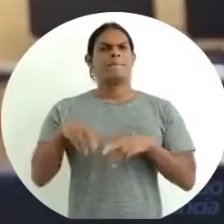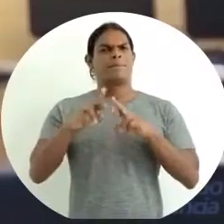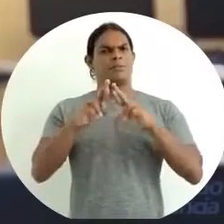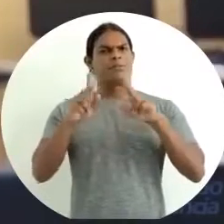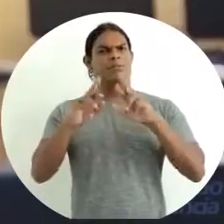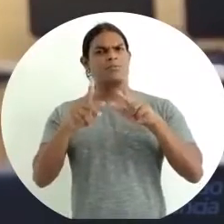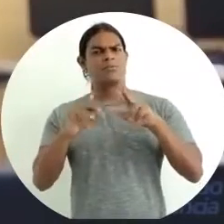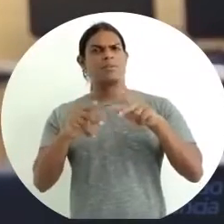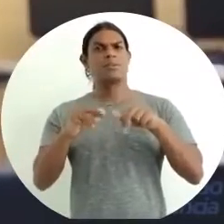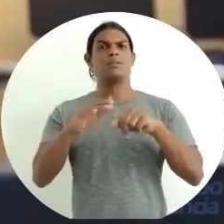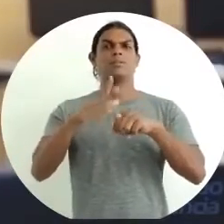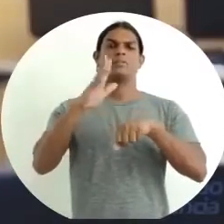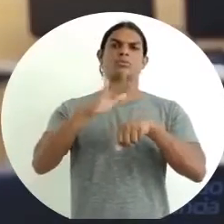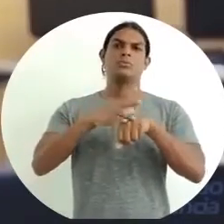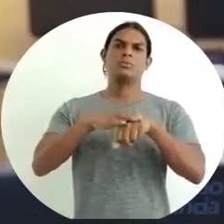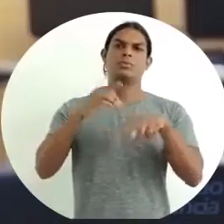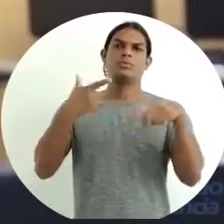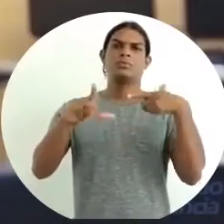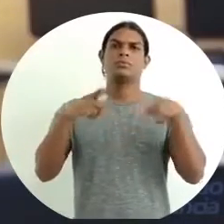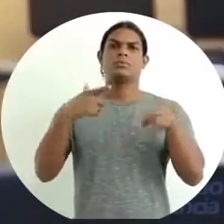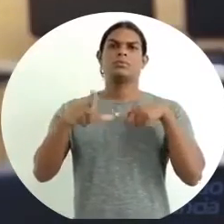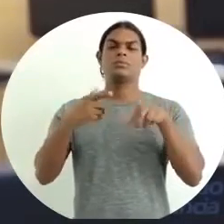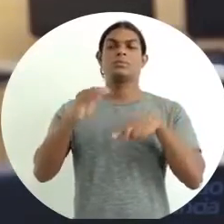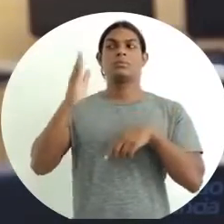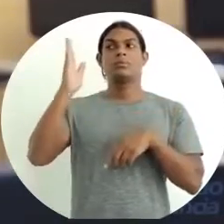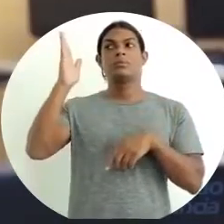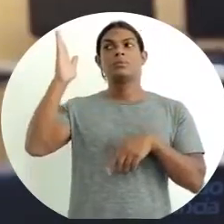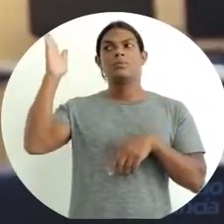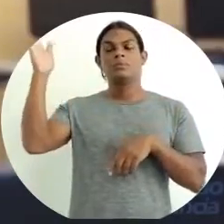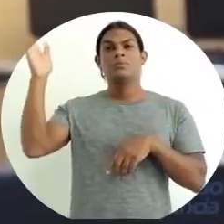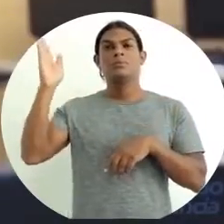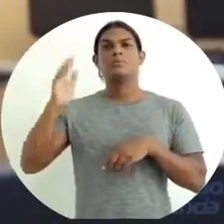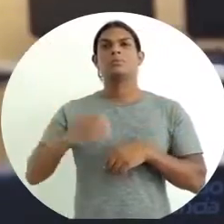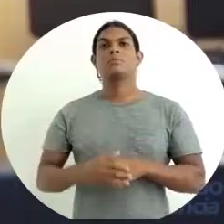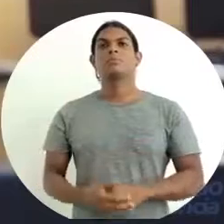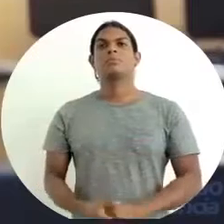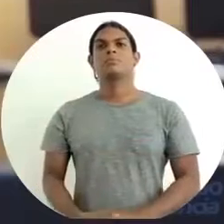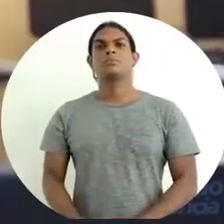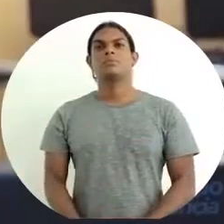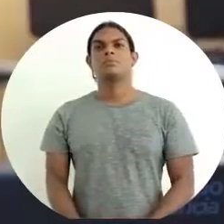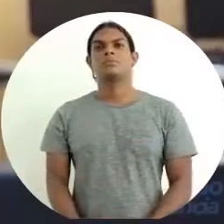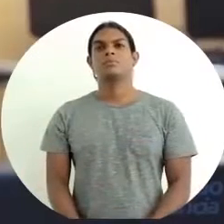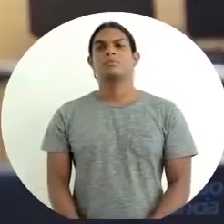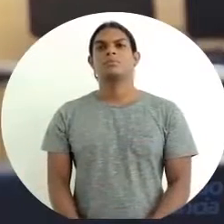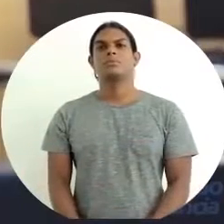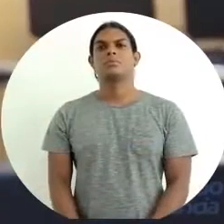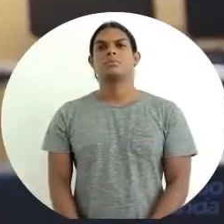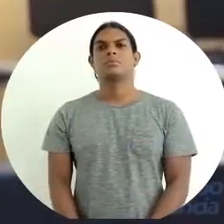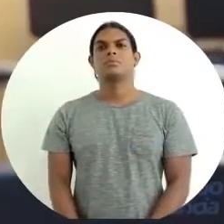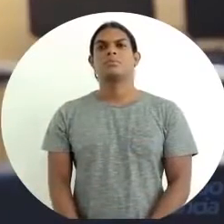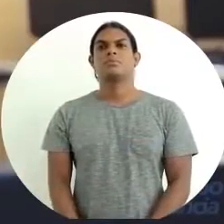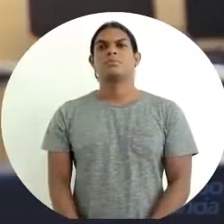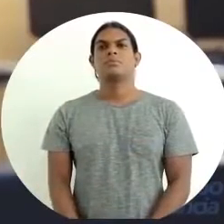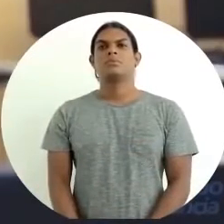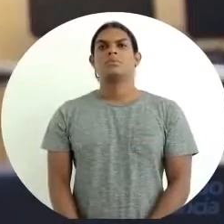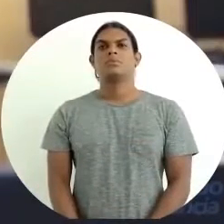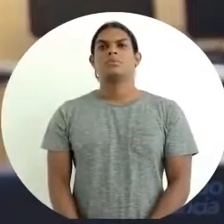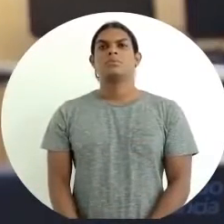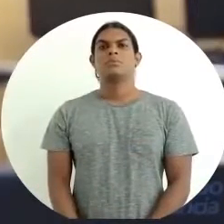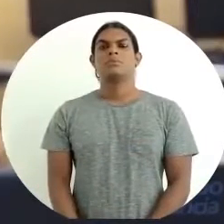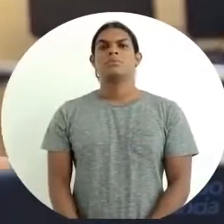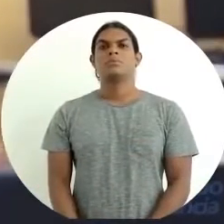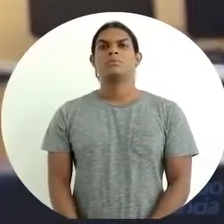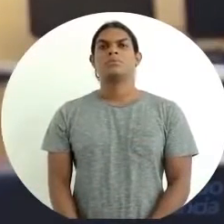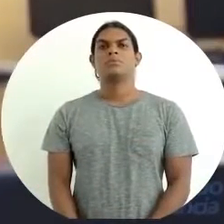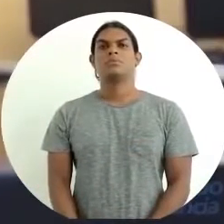trabalho. Doença profissional é aquela produzida e desencadeada pelo exercício do trabalho. É a